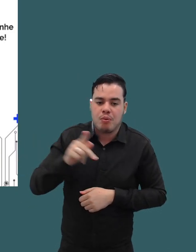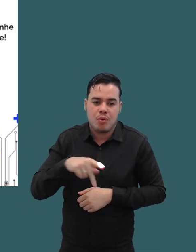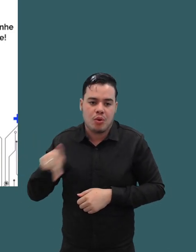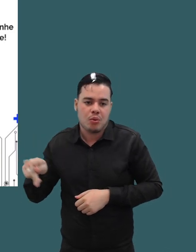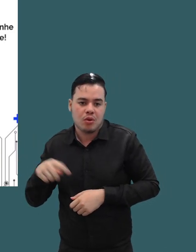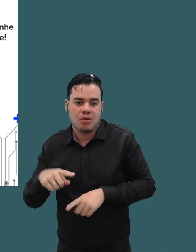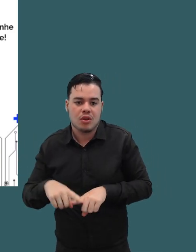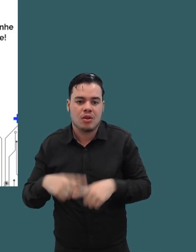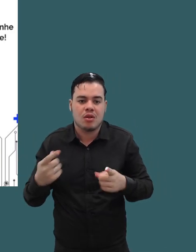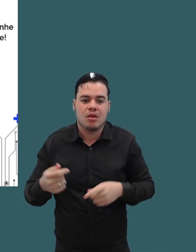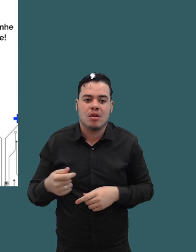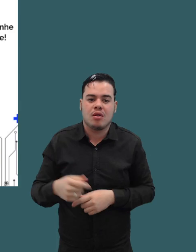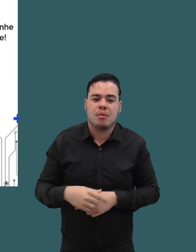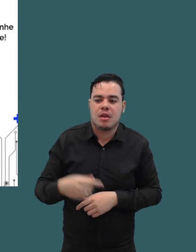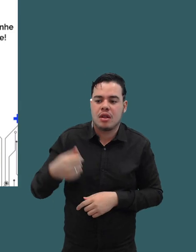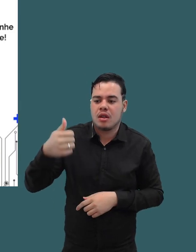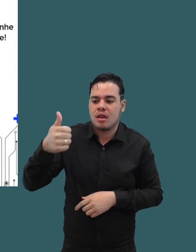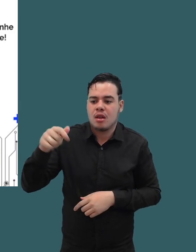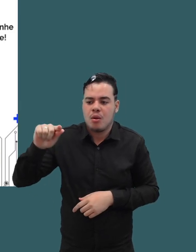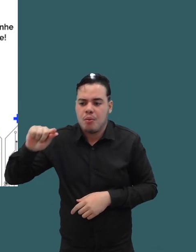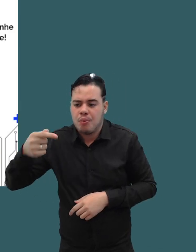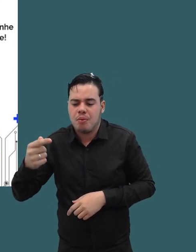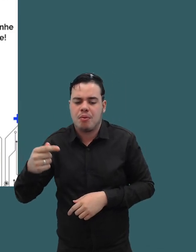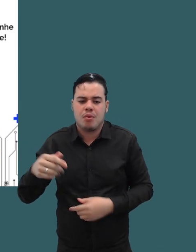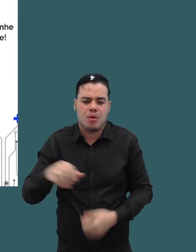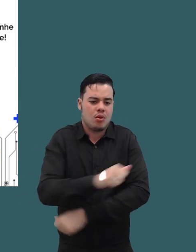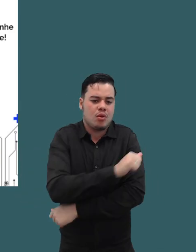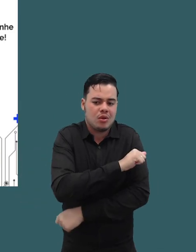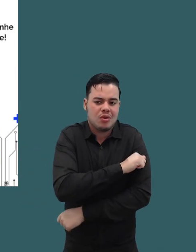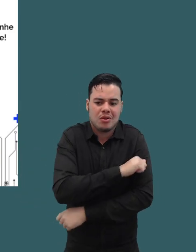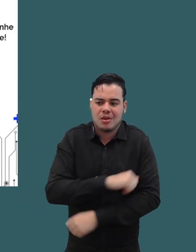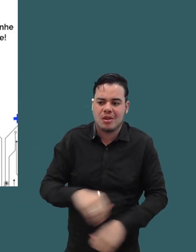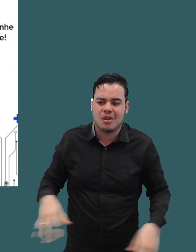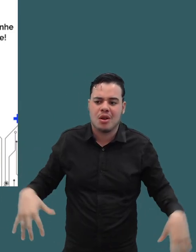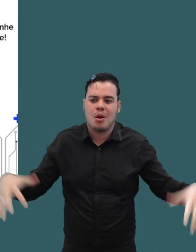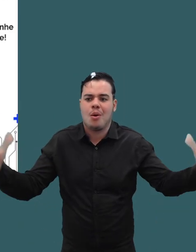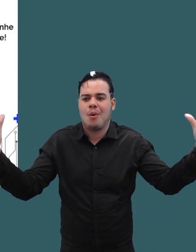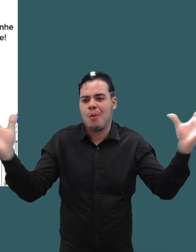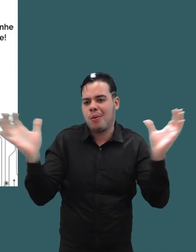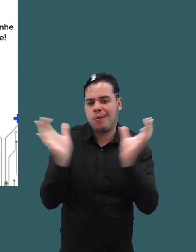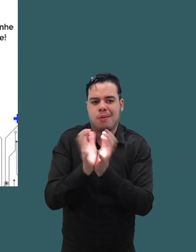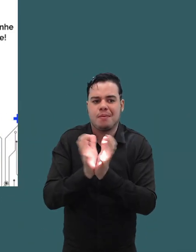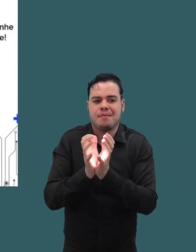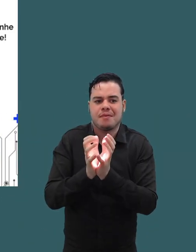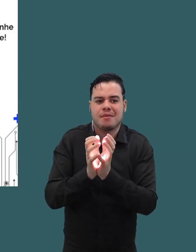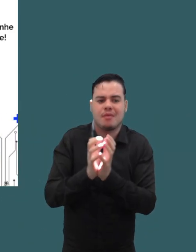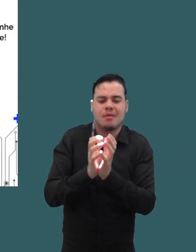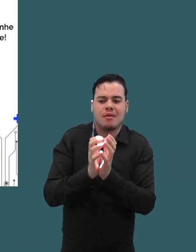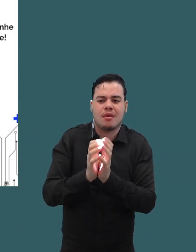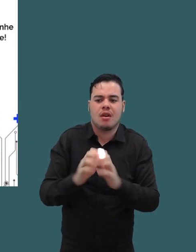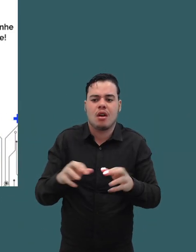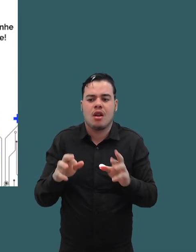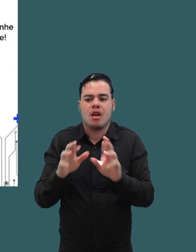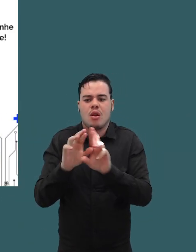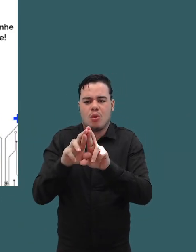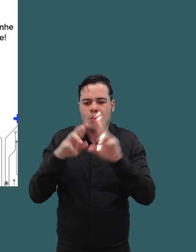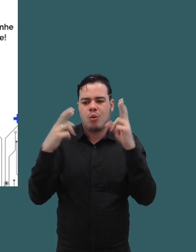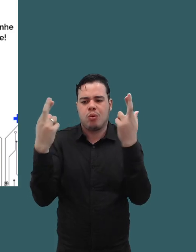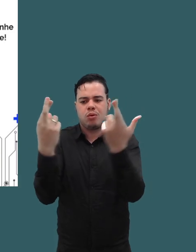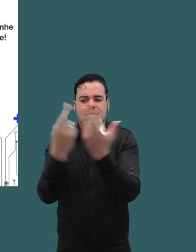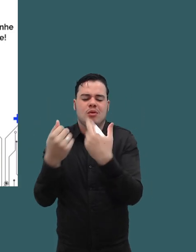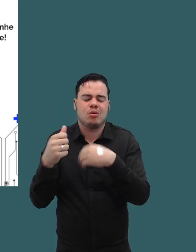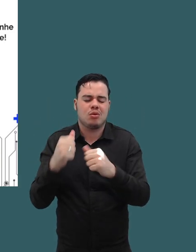1.000 estudantes, mais todas as nossas instituições que fazem a rede reunidos para a gente poder conversar mais sobre